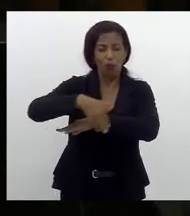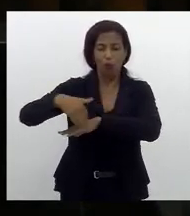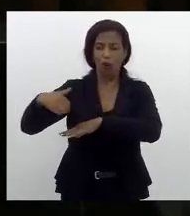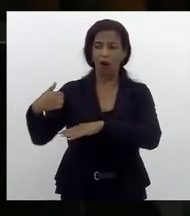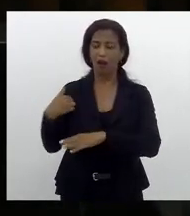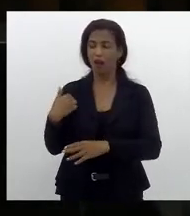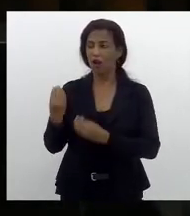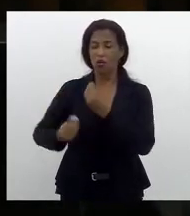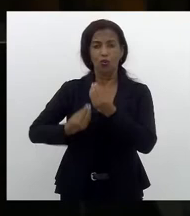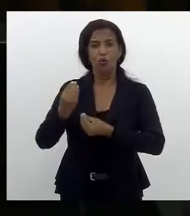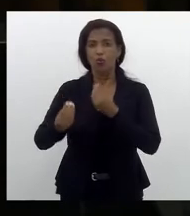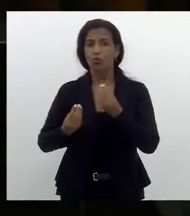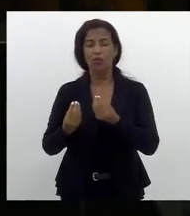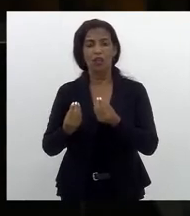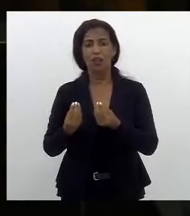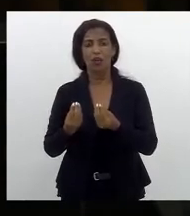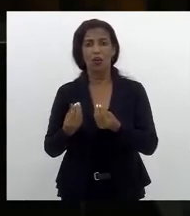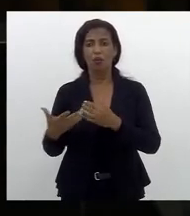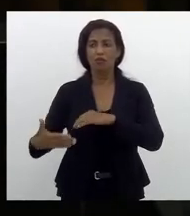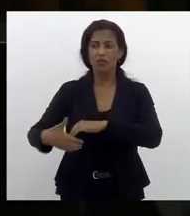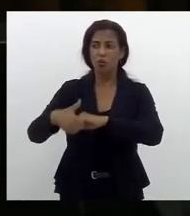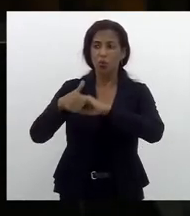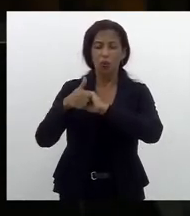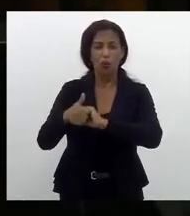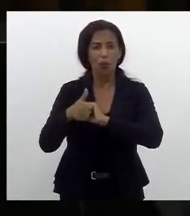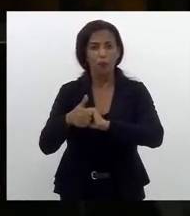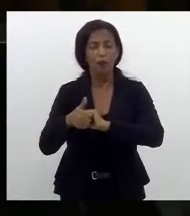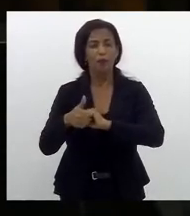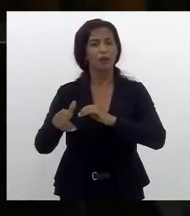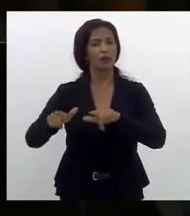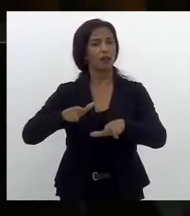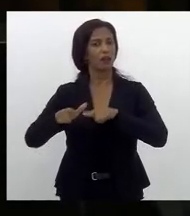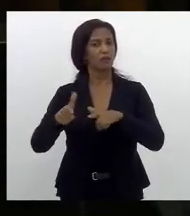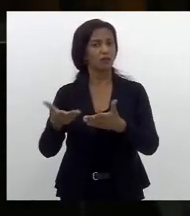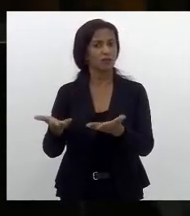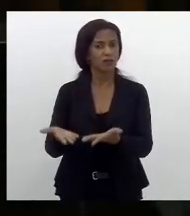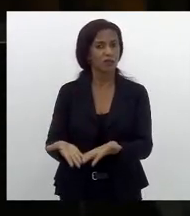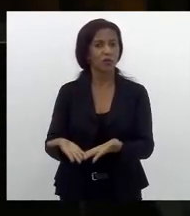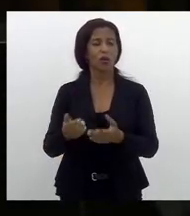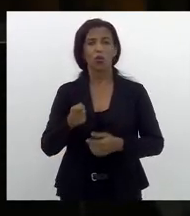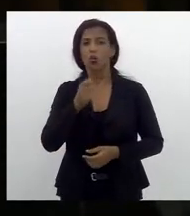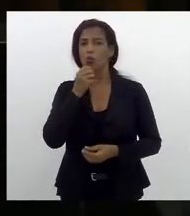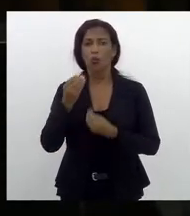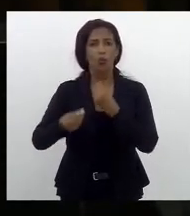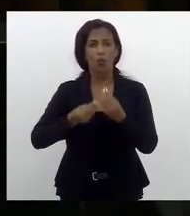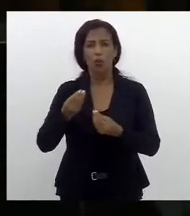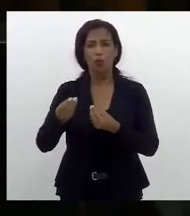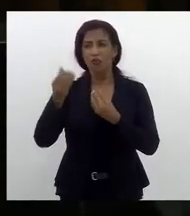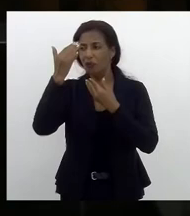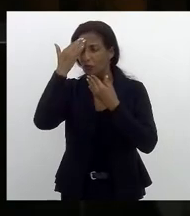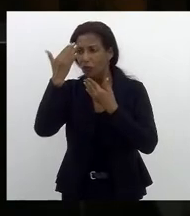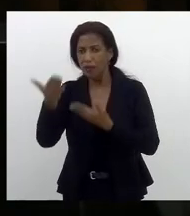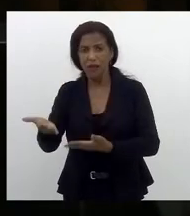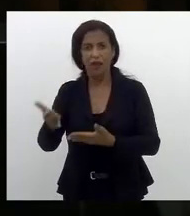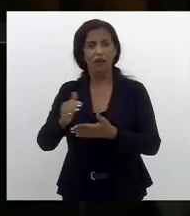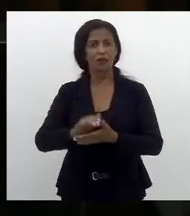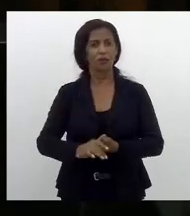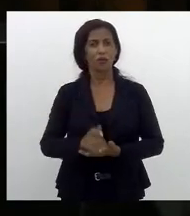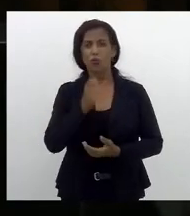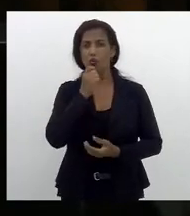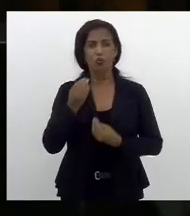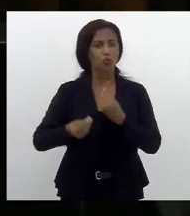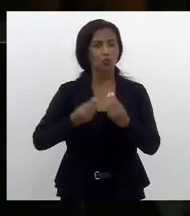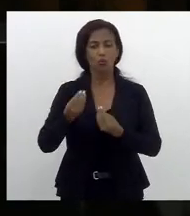não tem como você não cumprimentar um trabalhador desse, não tem como você não agradecer um trabalhador desse.